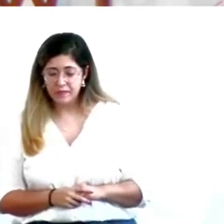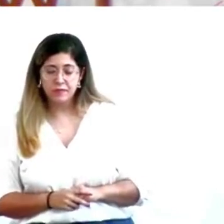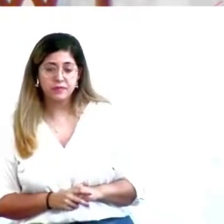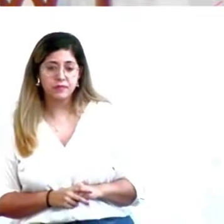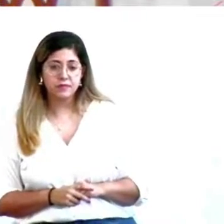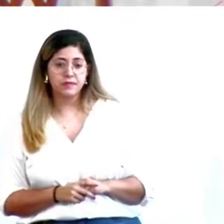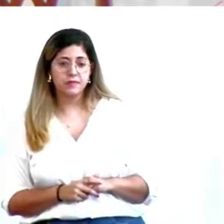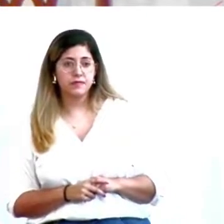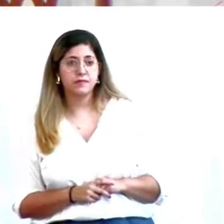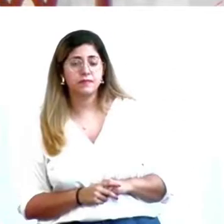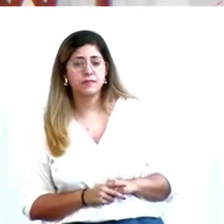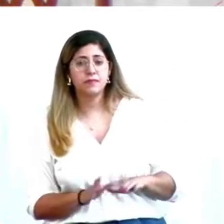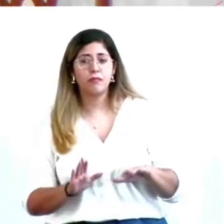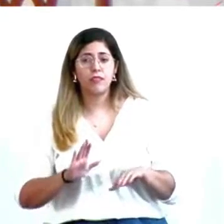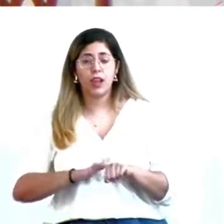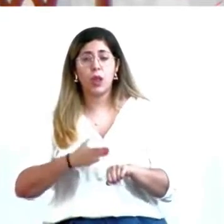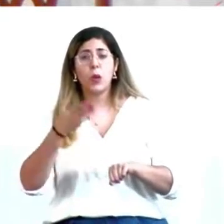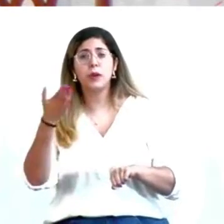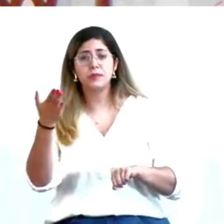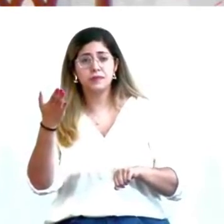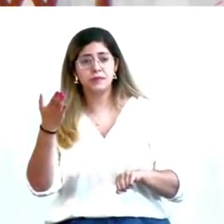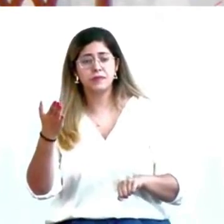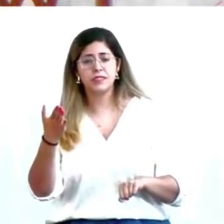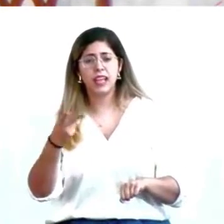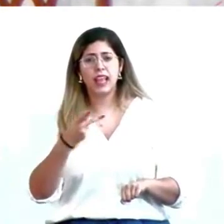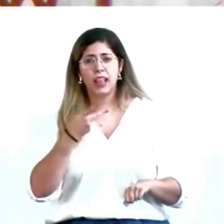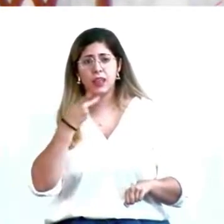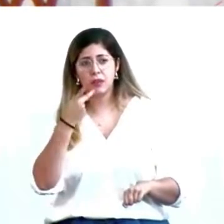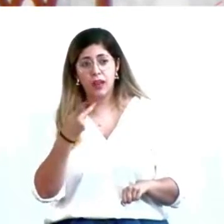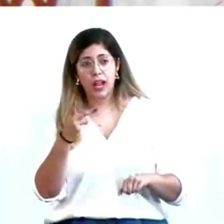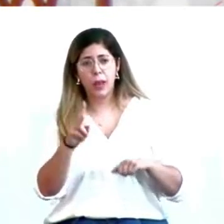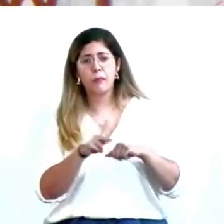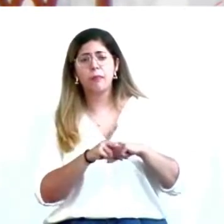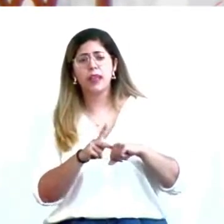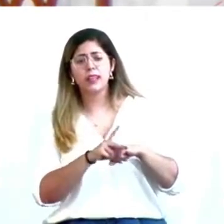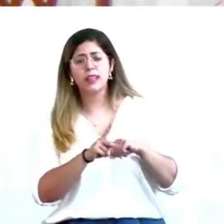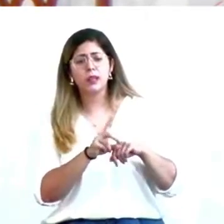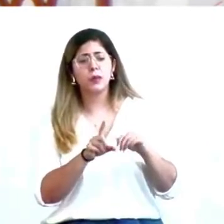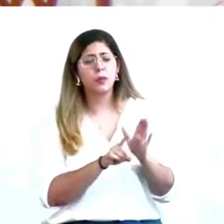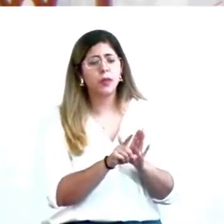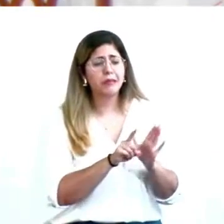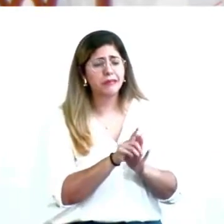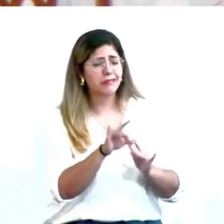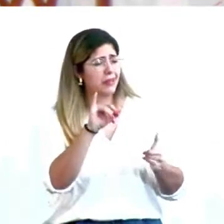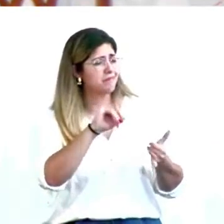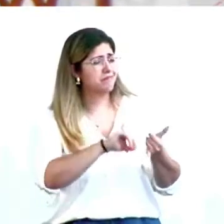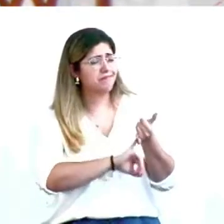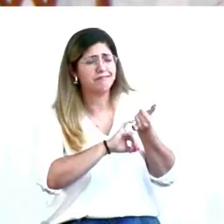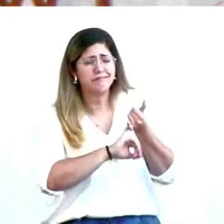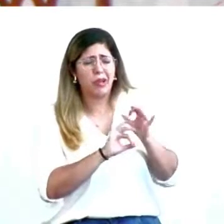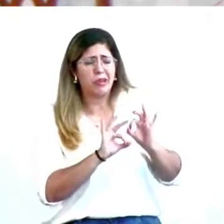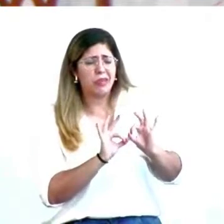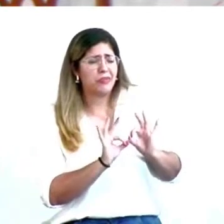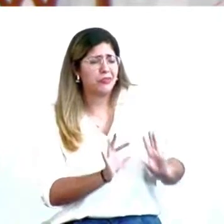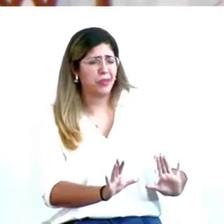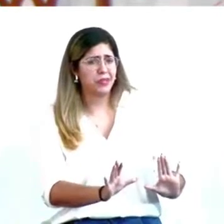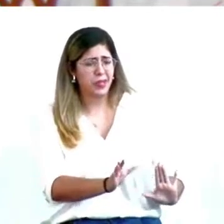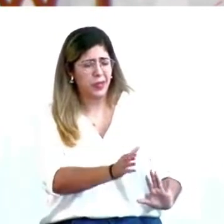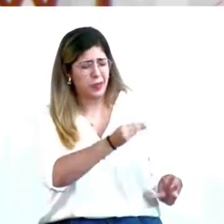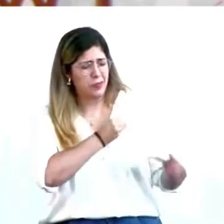seguintes, quando diz que Deus entregou tais homens às paixões infames, porque